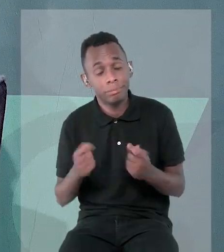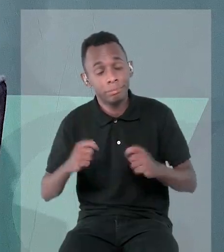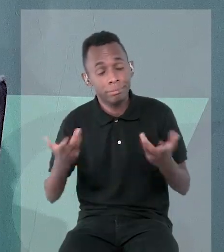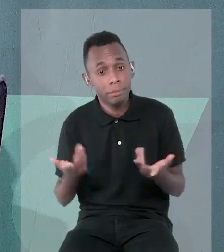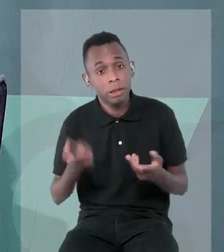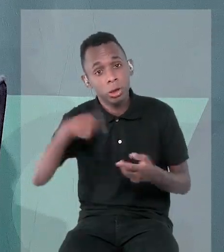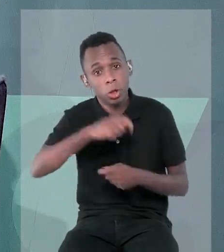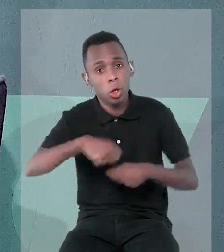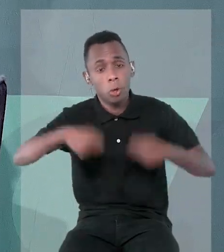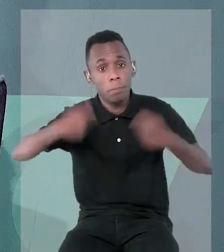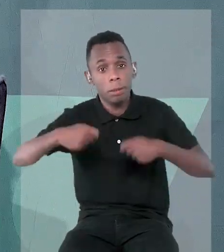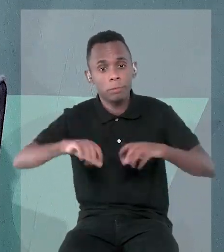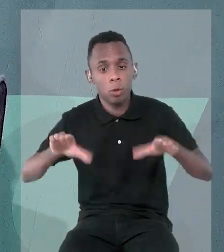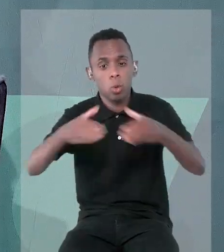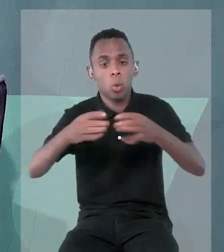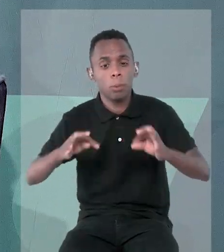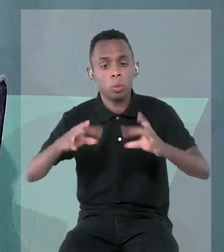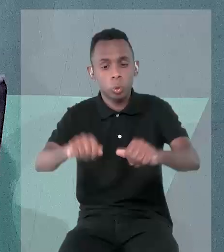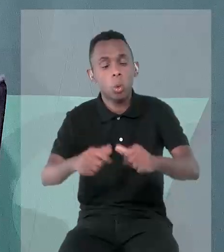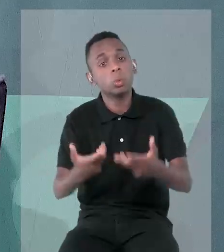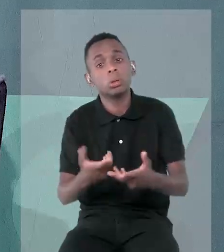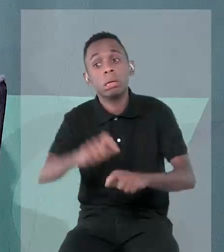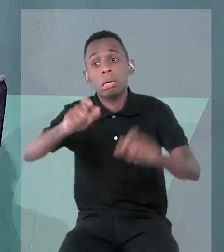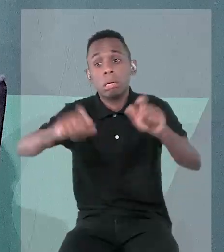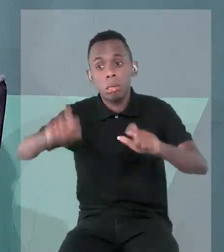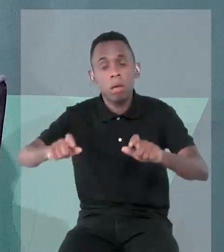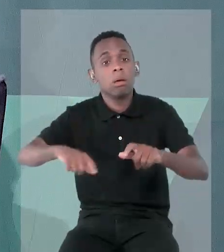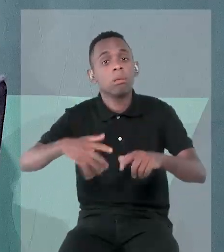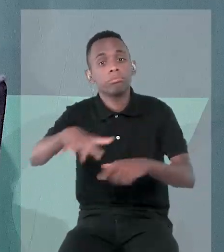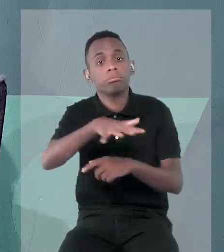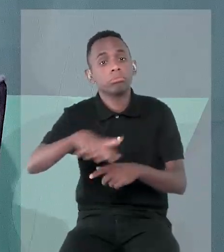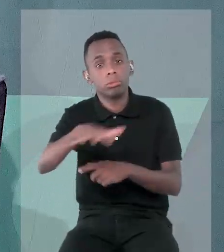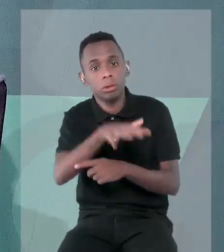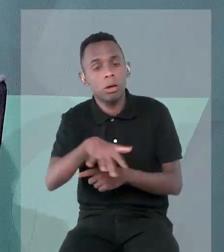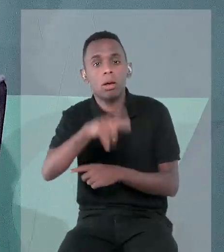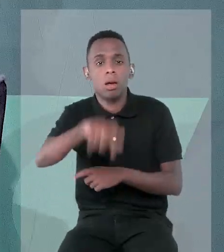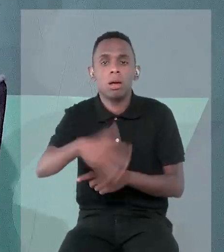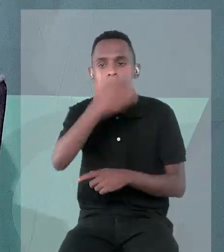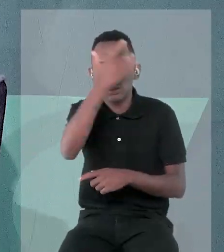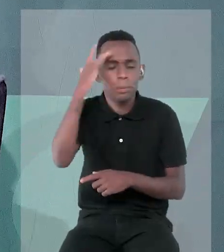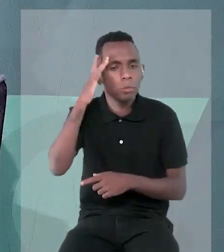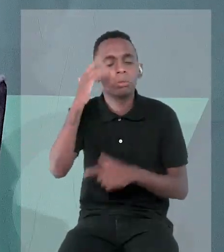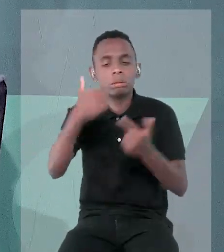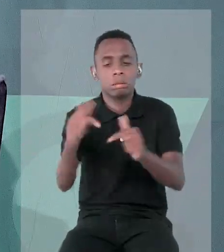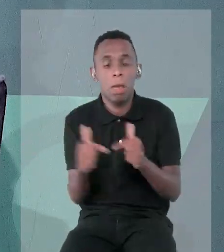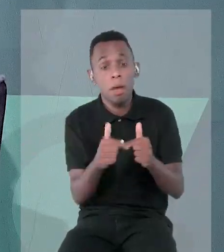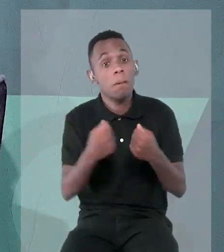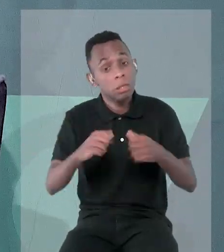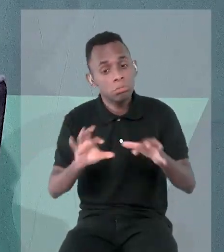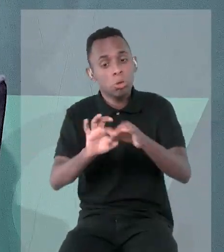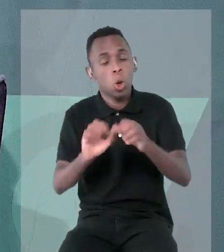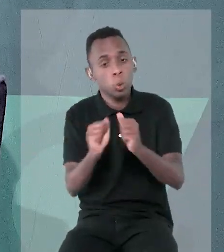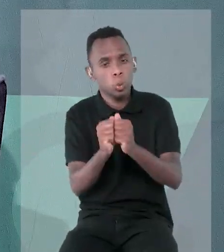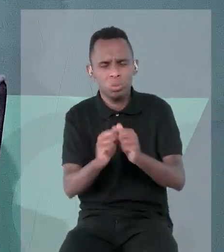nós precisamos da comunidade toda, e quem realmente está no território são esses agricultores, nós precisamos estar com eles,